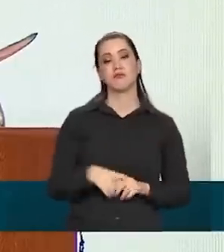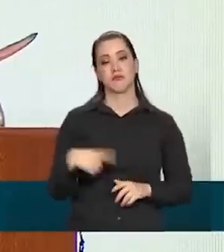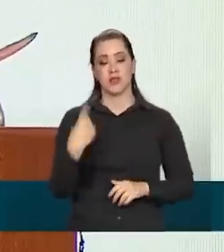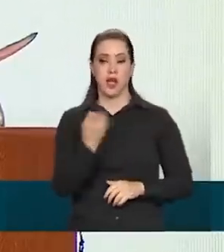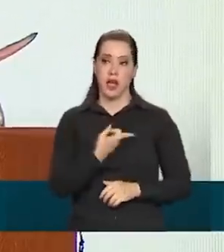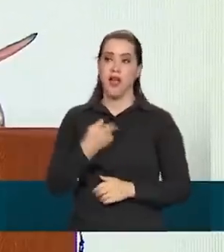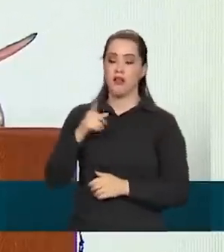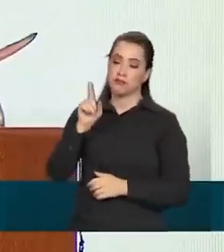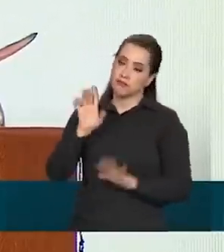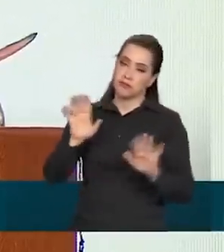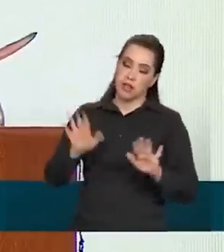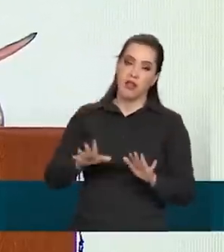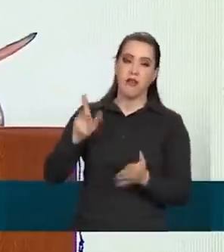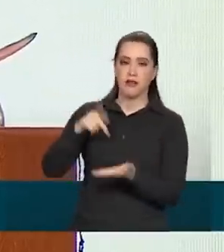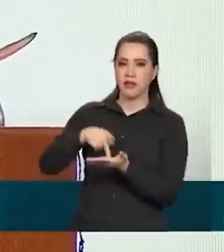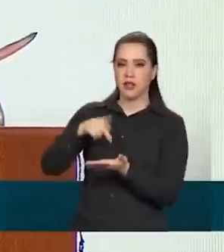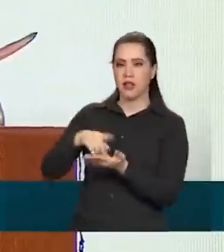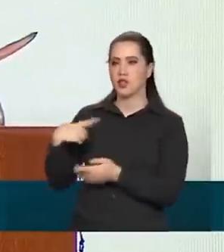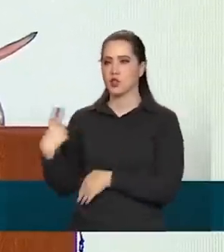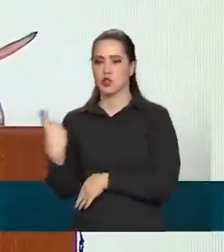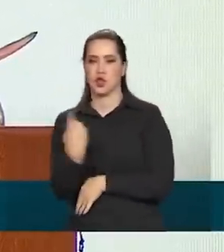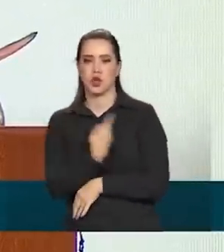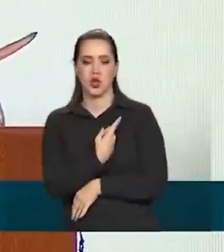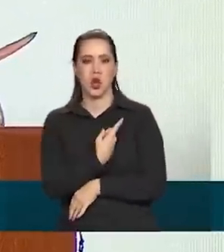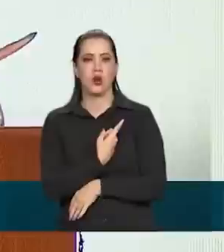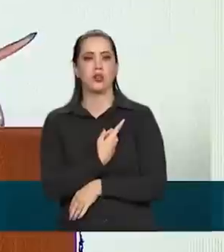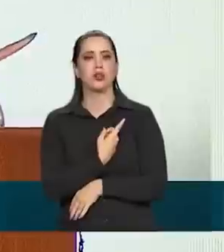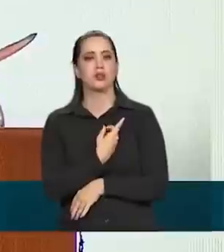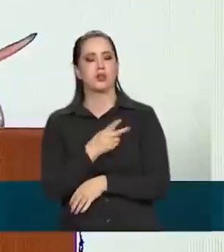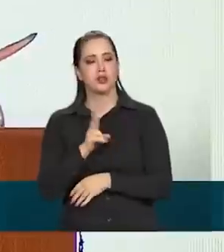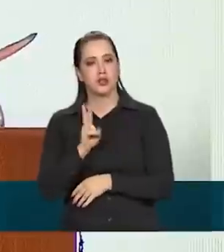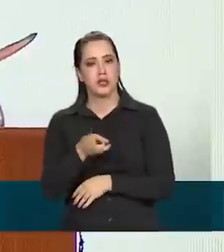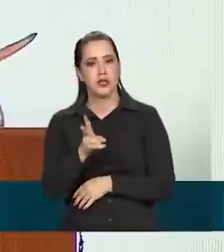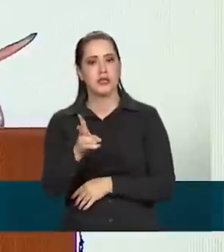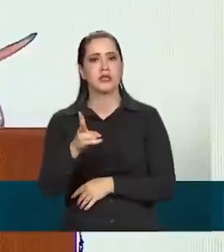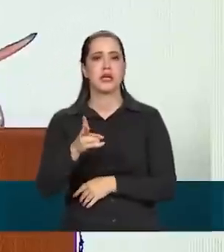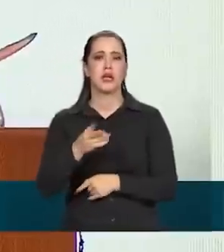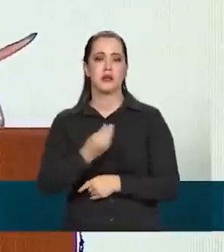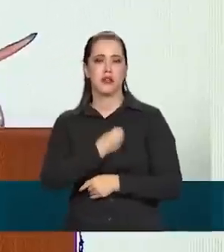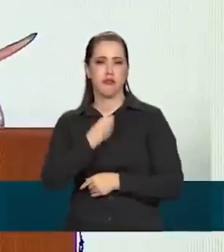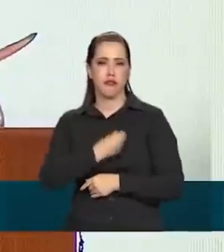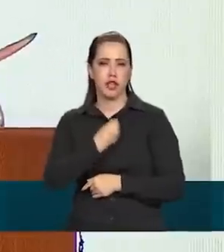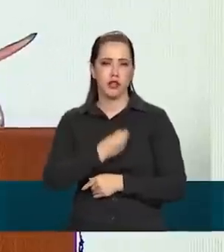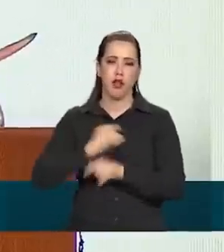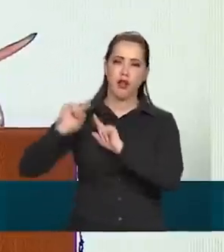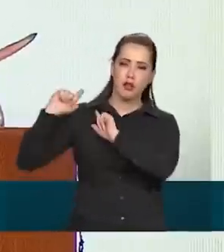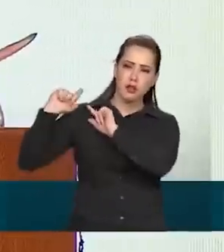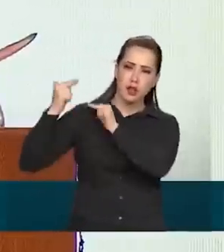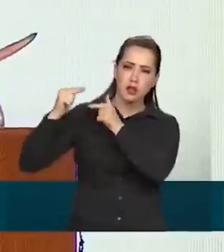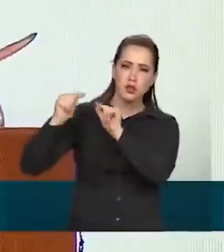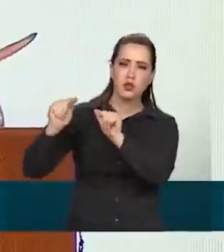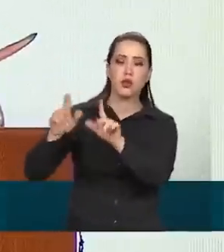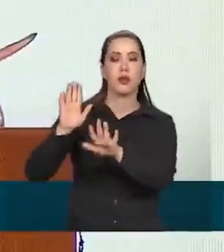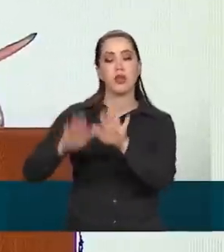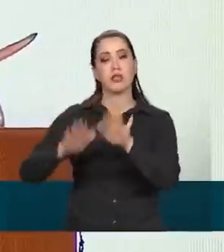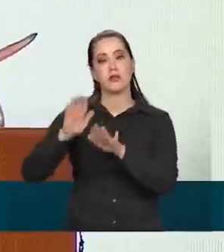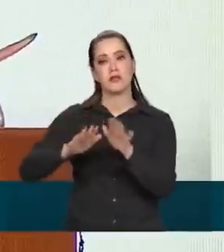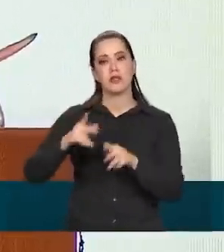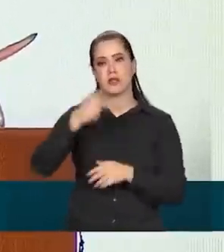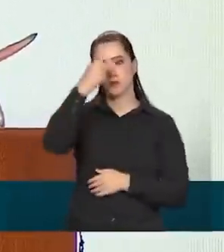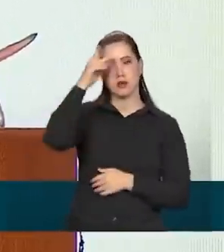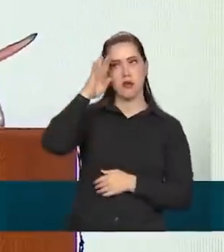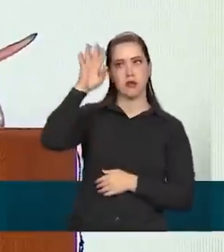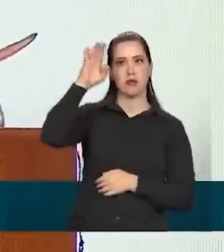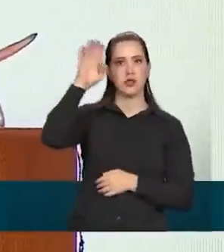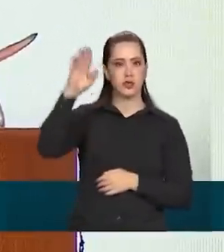é verdade que muitos de nós resguardam modos de vida que estão no imaginário da maioria da